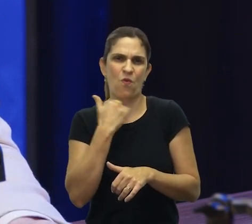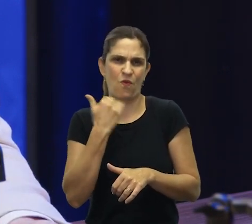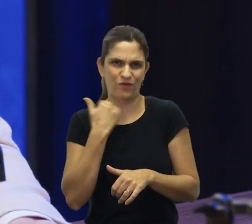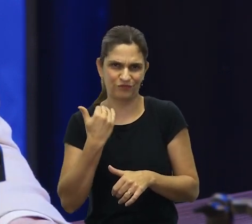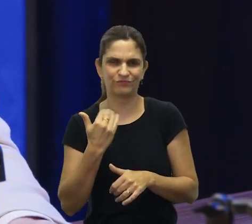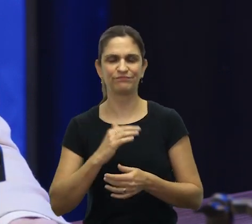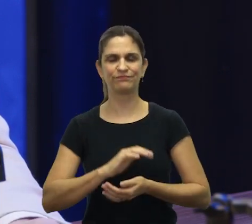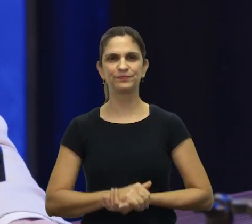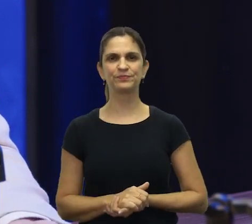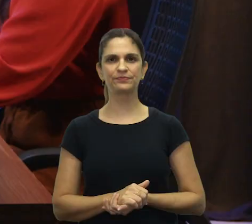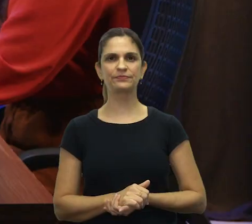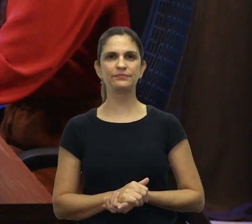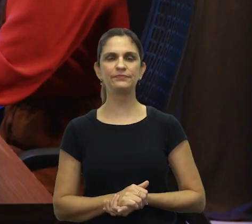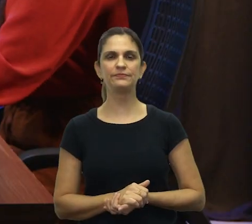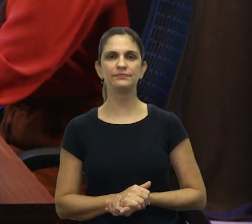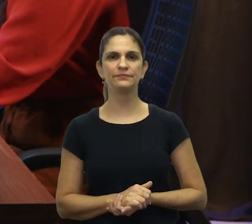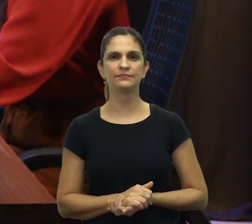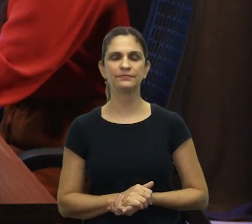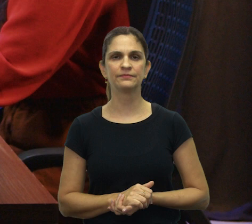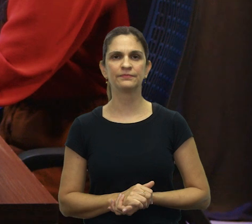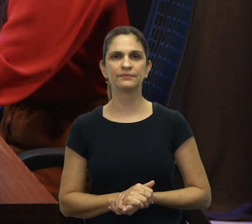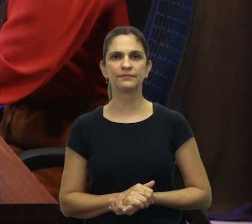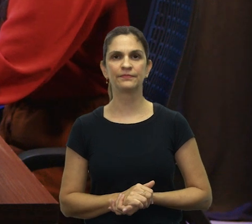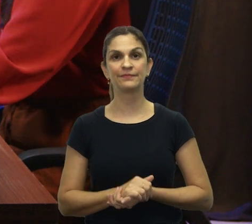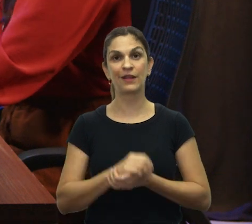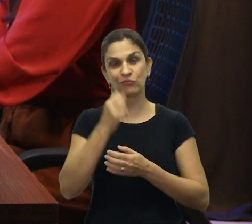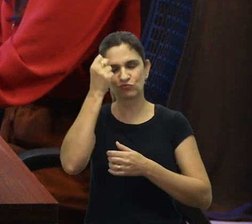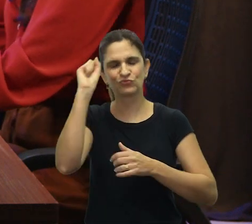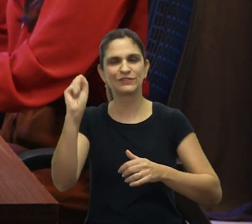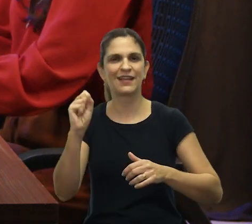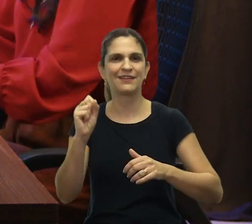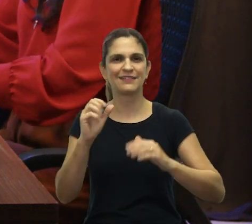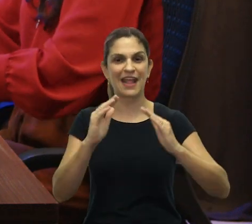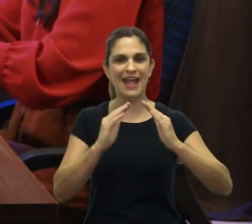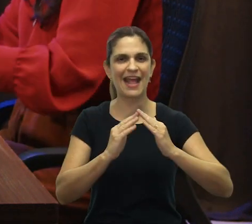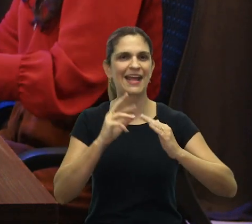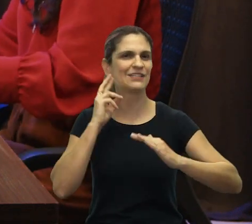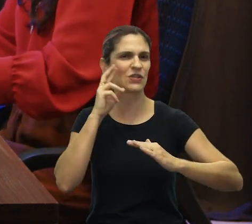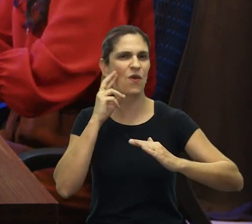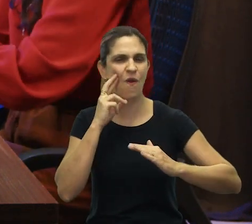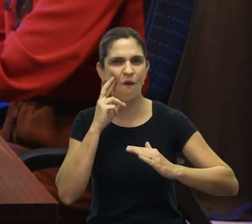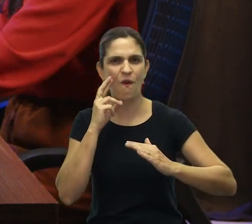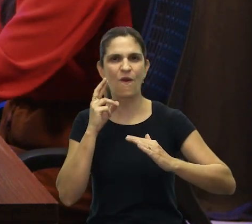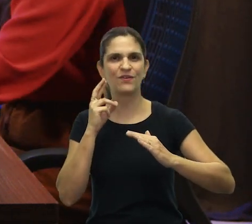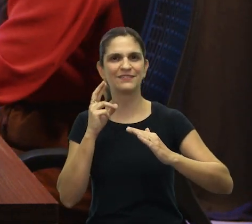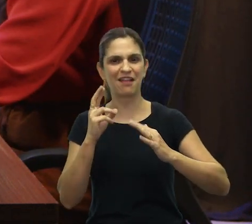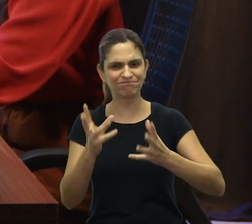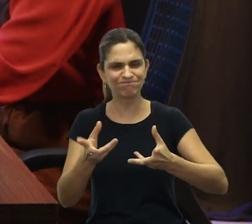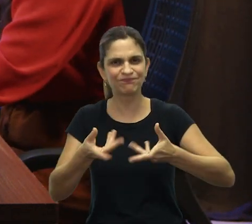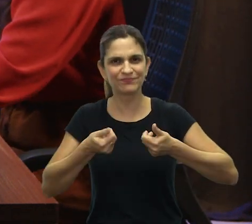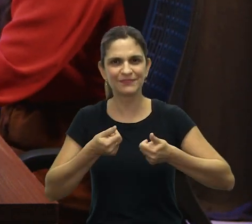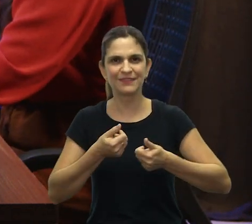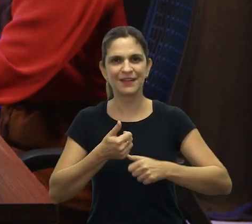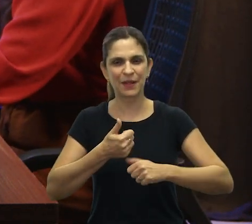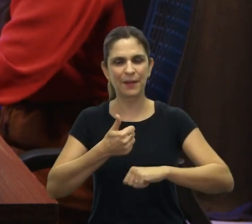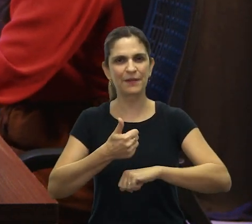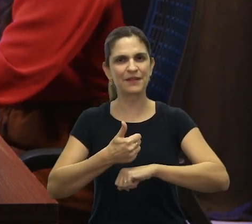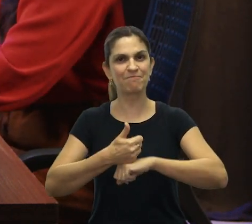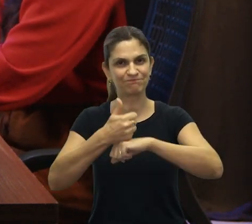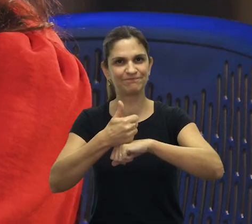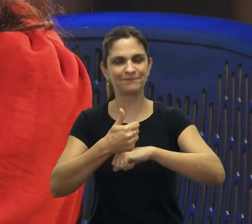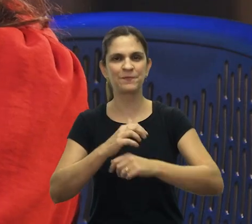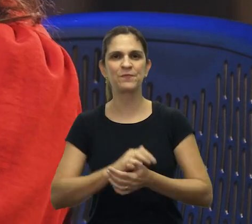que poderia ser evitado. E em relação a esse sucesso, a Casa Rosa é um sucesso, é uma realidade, e aí você